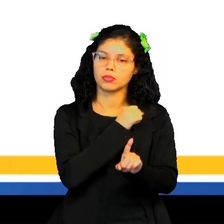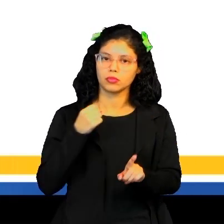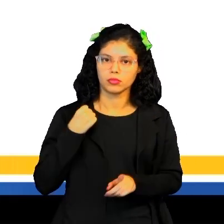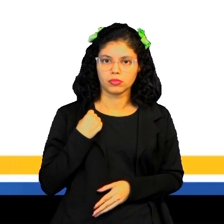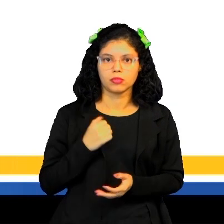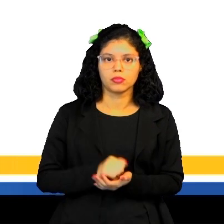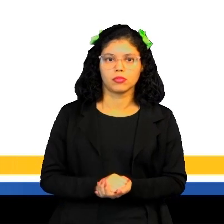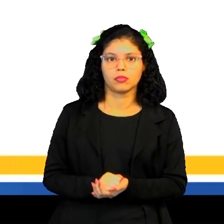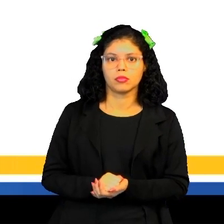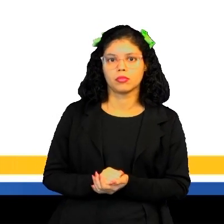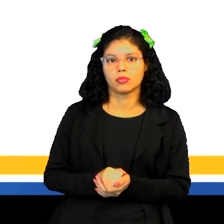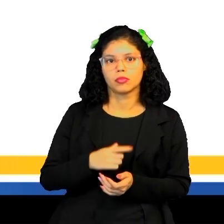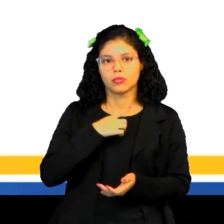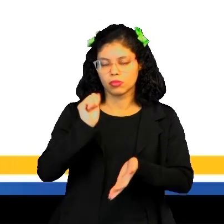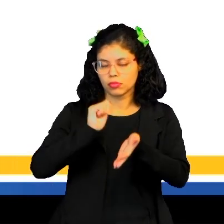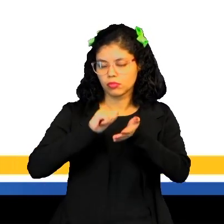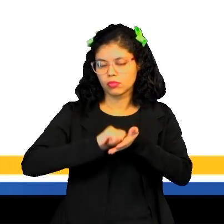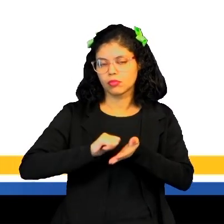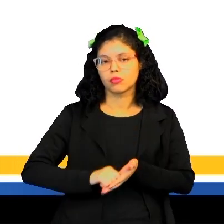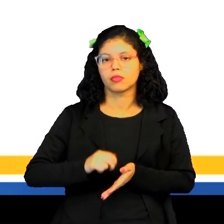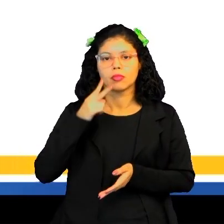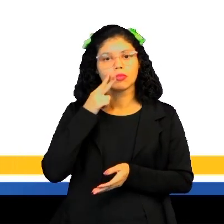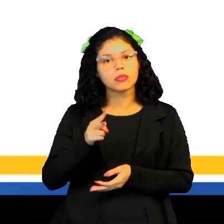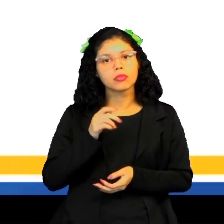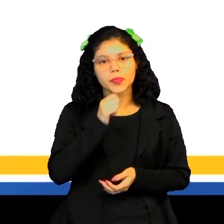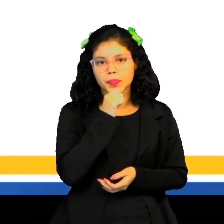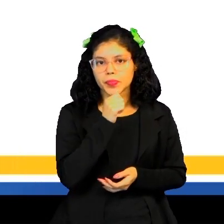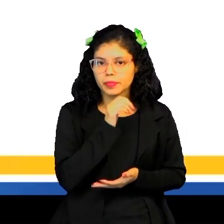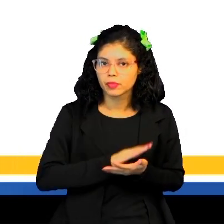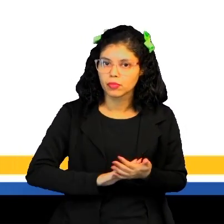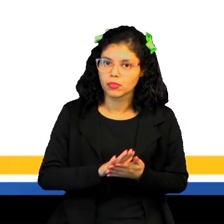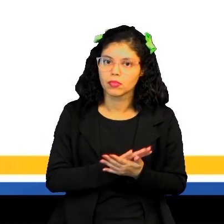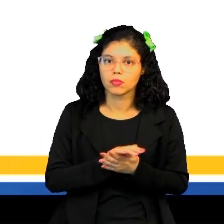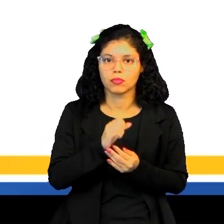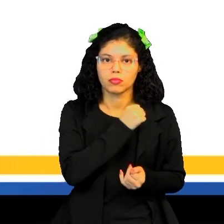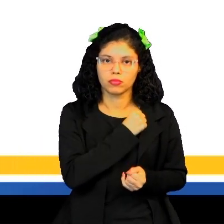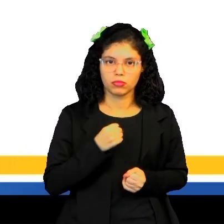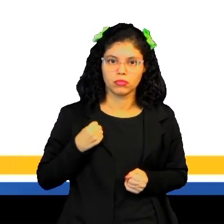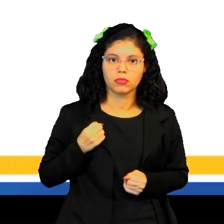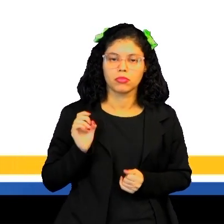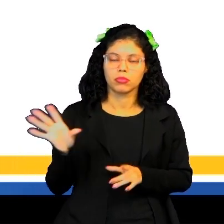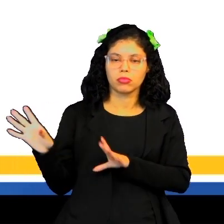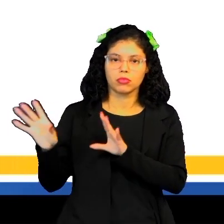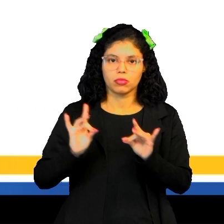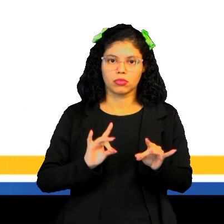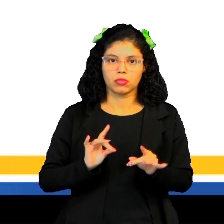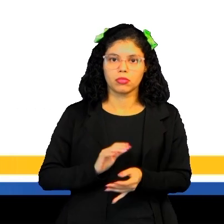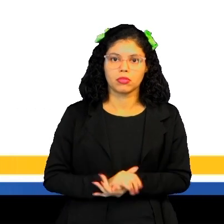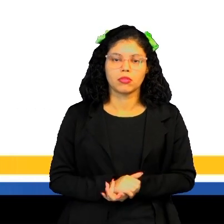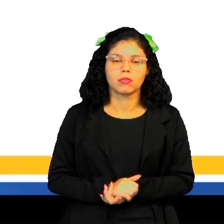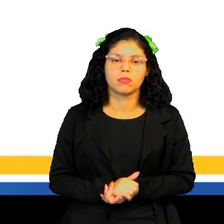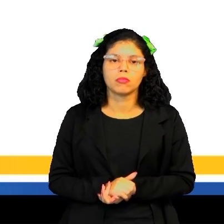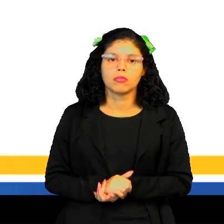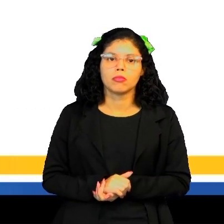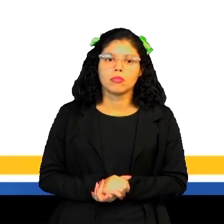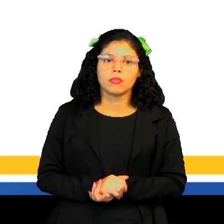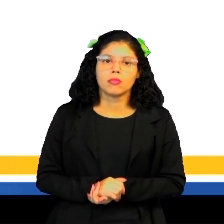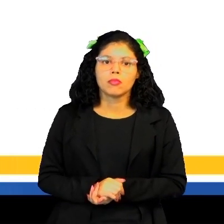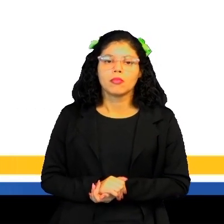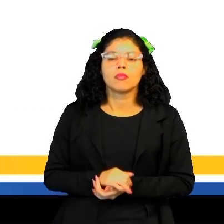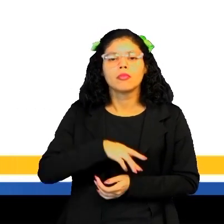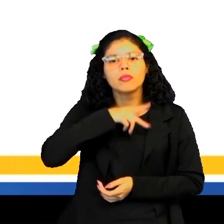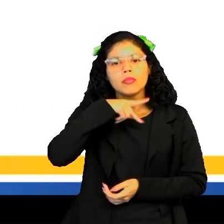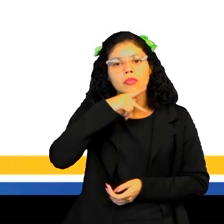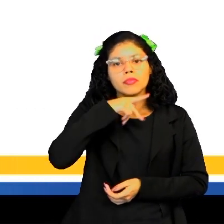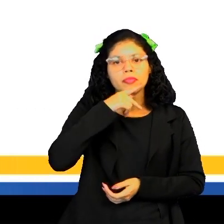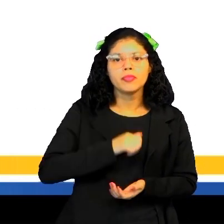Sócrates, deixa muitas obras escritas, haja visto que o Sócrates não deixa nada escrito, só através, das citações de